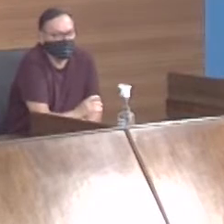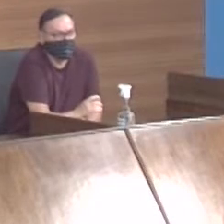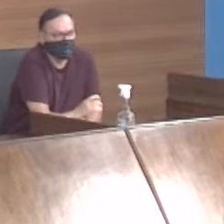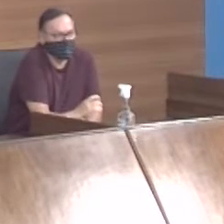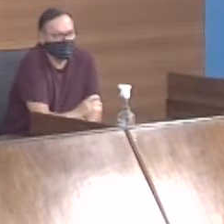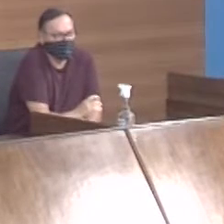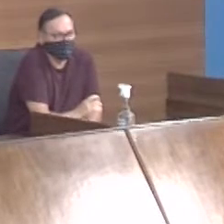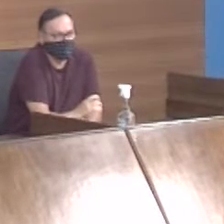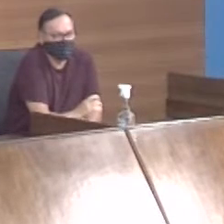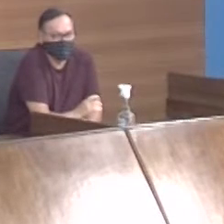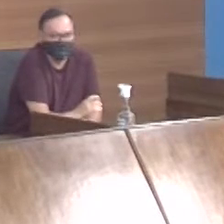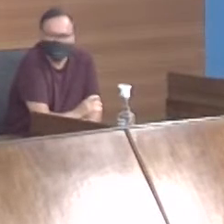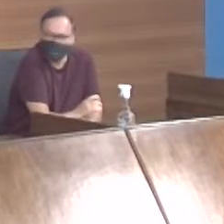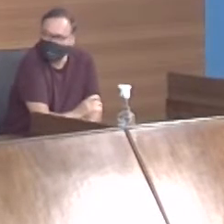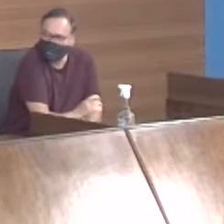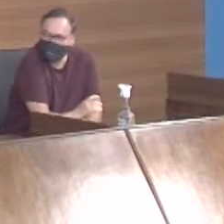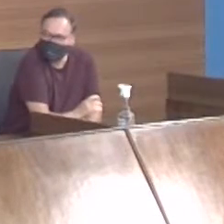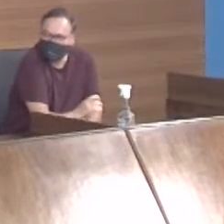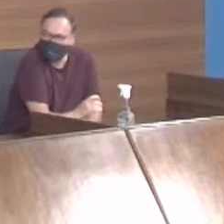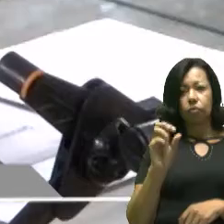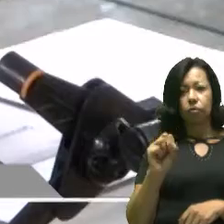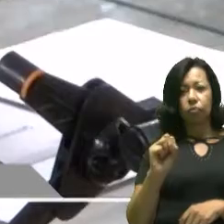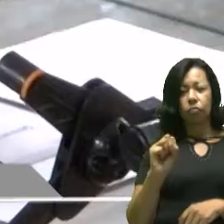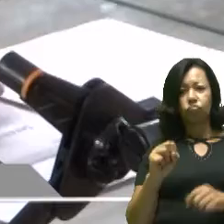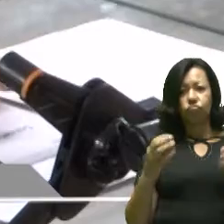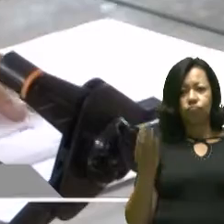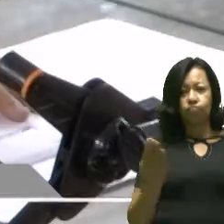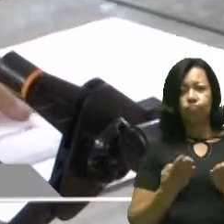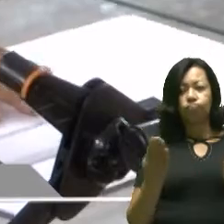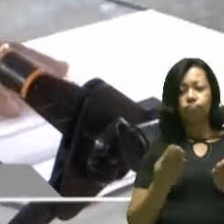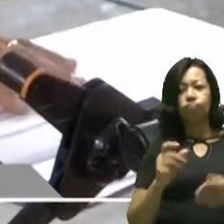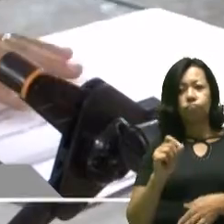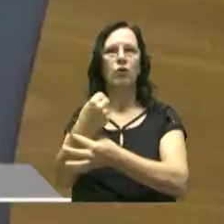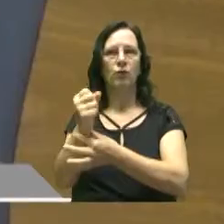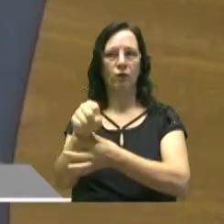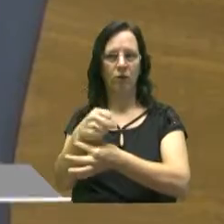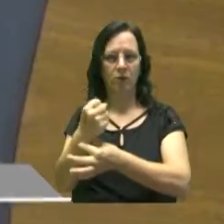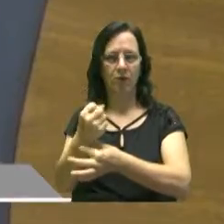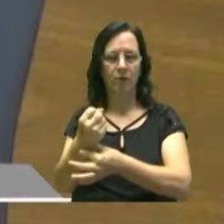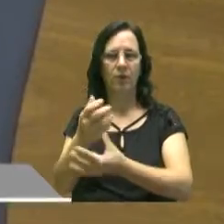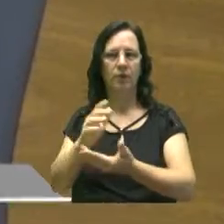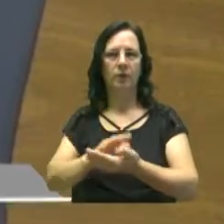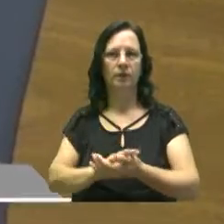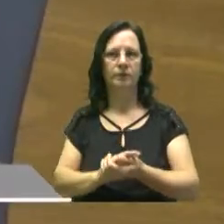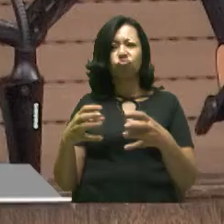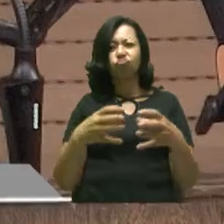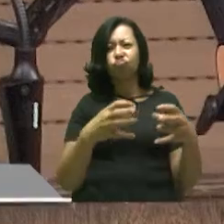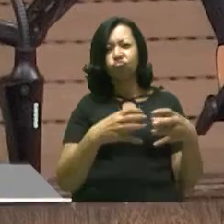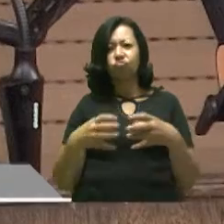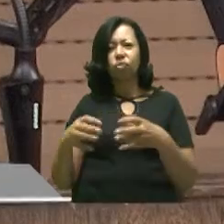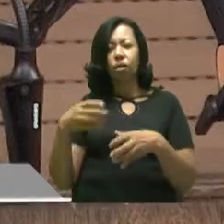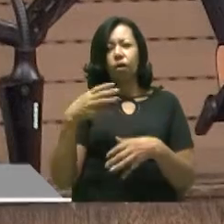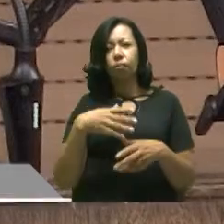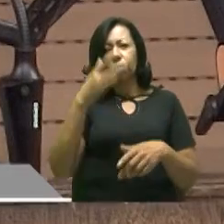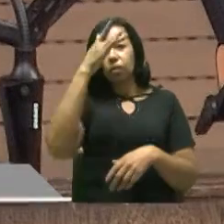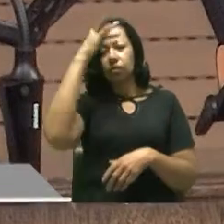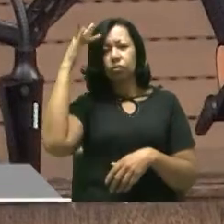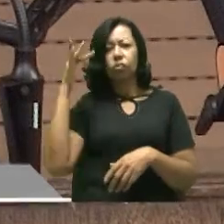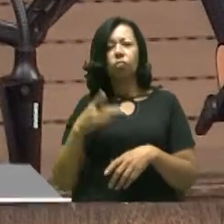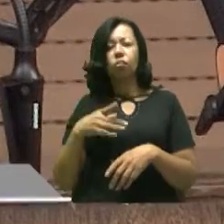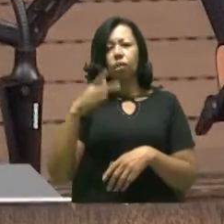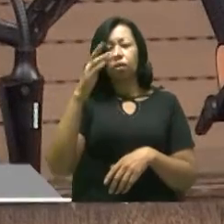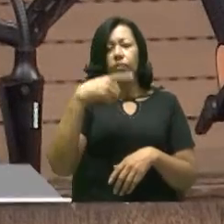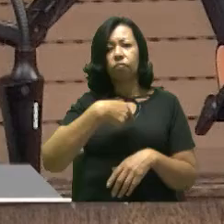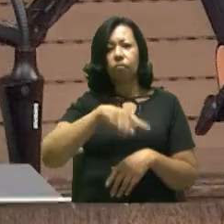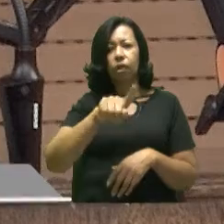sair do bar o mesmo por Agnaldo Araújo e os vereadores Toninho Vieira e o Marcinho a secretária de saúde